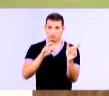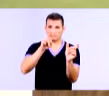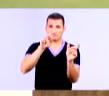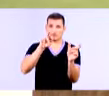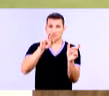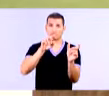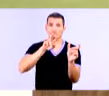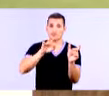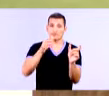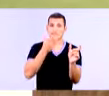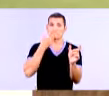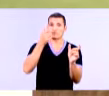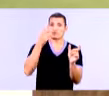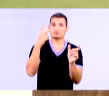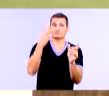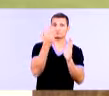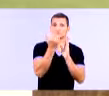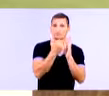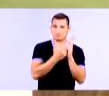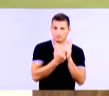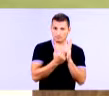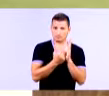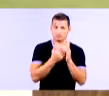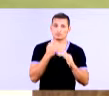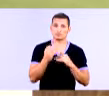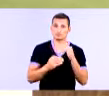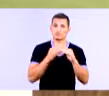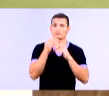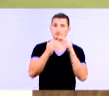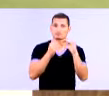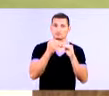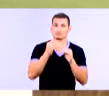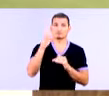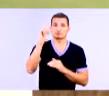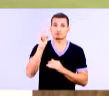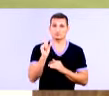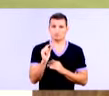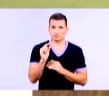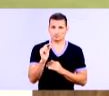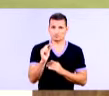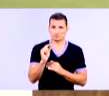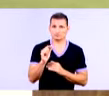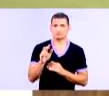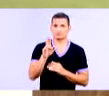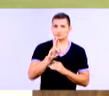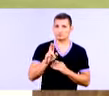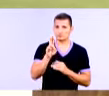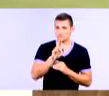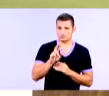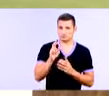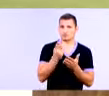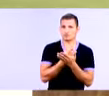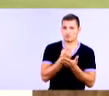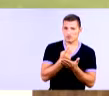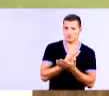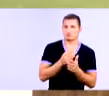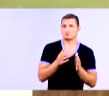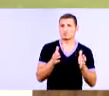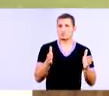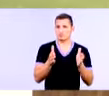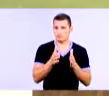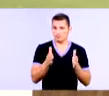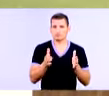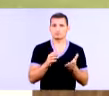a performance da sua aplicação e diminuir aí utilizações indevidas por tamanhos que